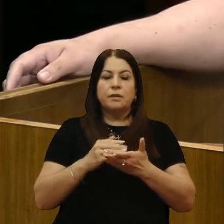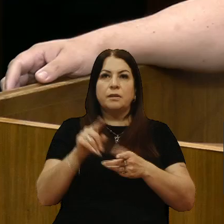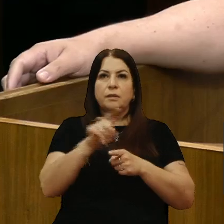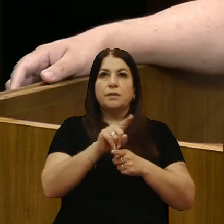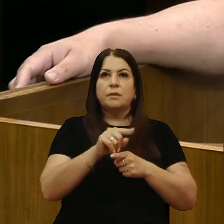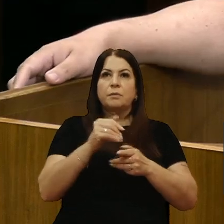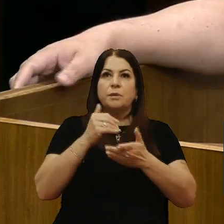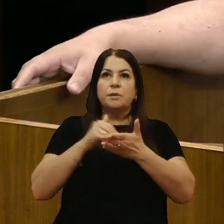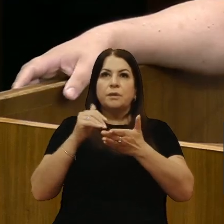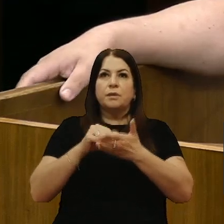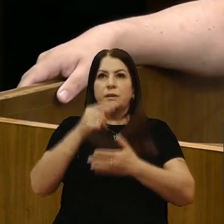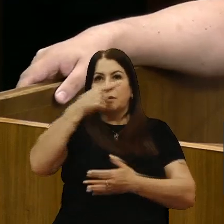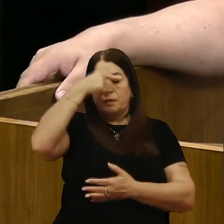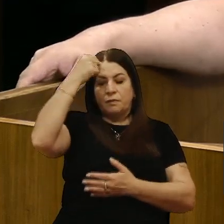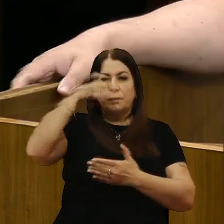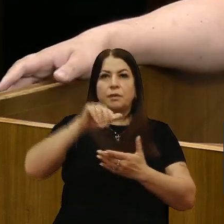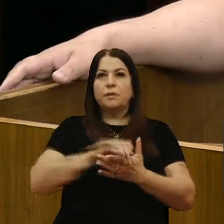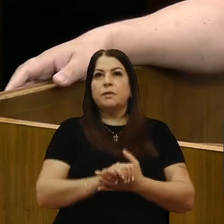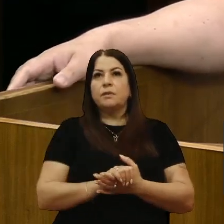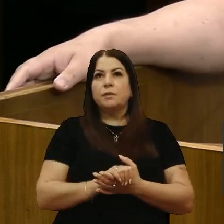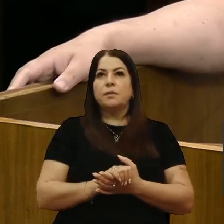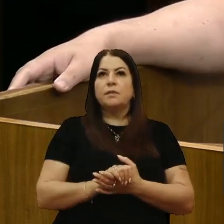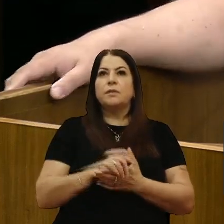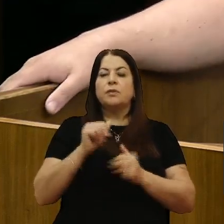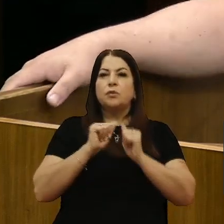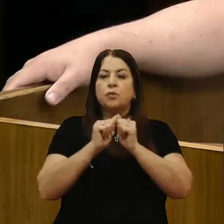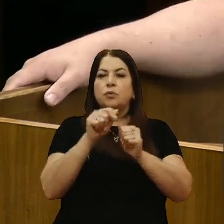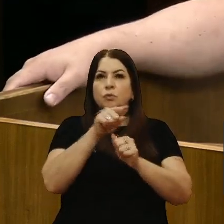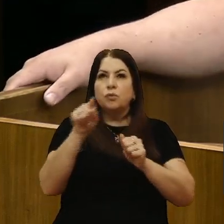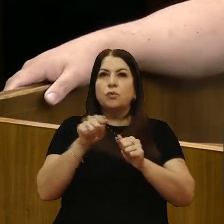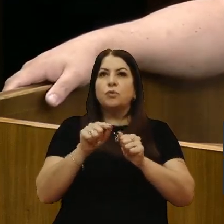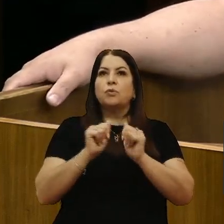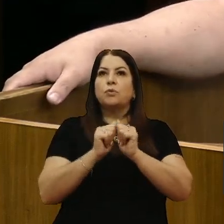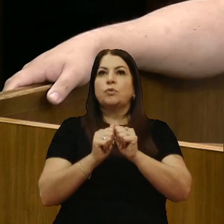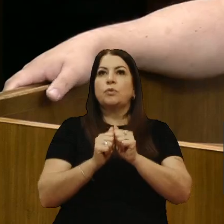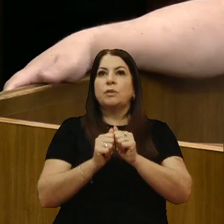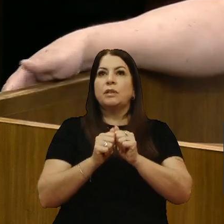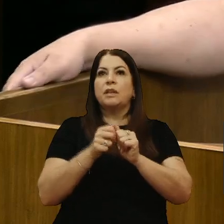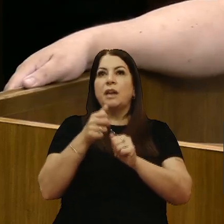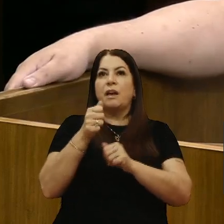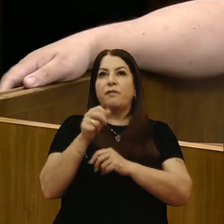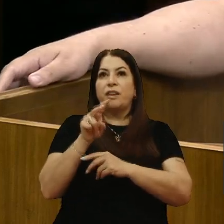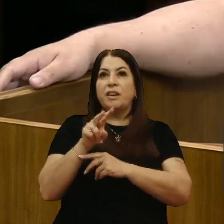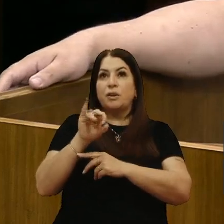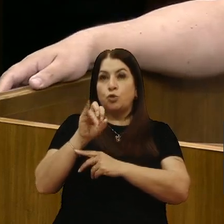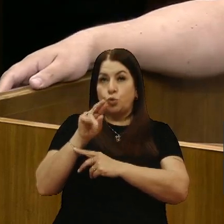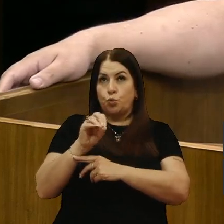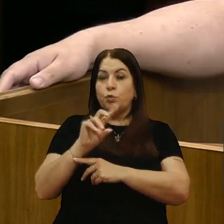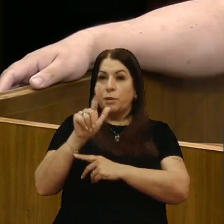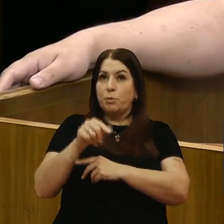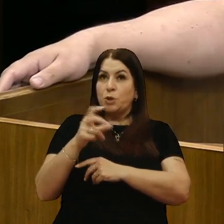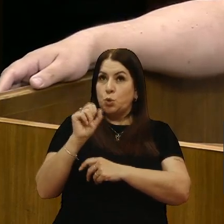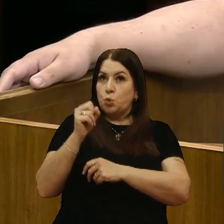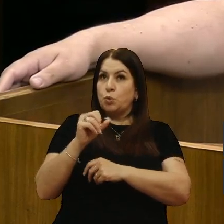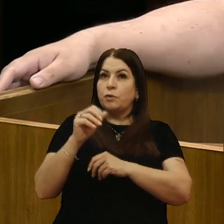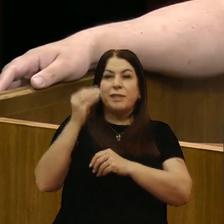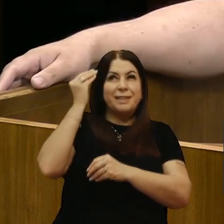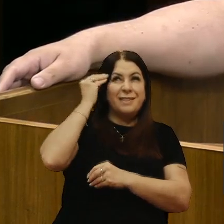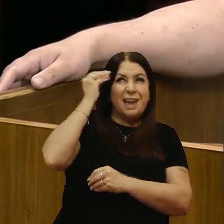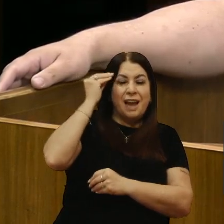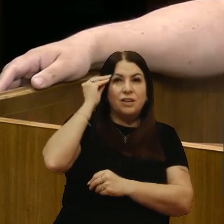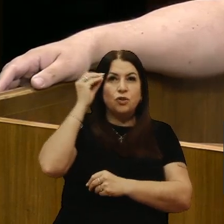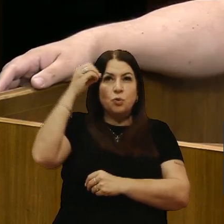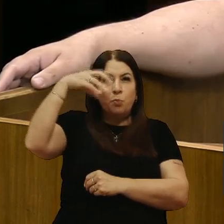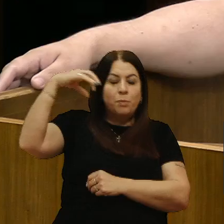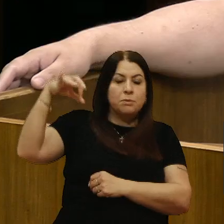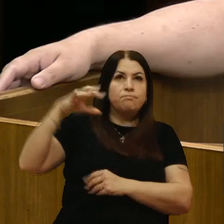para o secretário Weber. Ontem à noite estive com ele na Júlia de Castilhos, depois das 20 horas, fazendo o teste da iluminação,